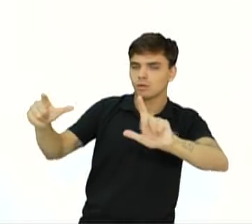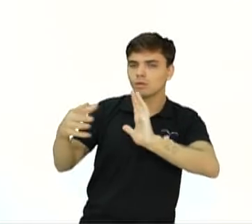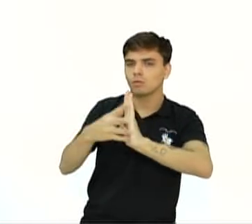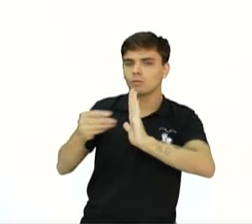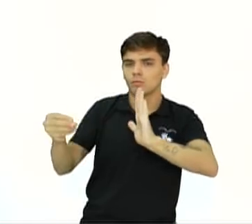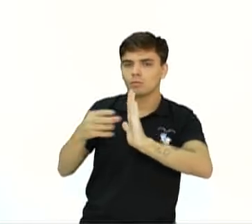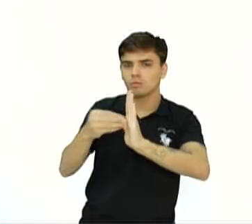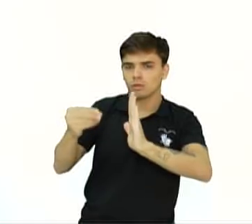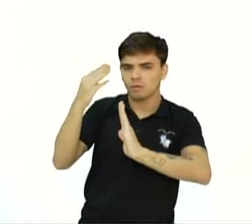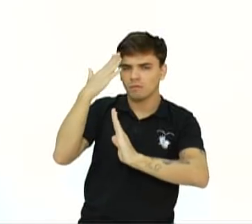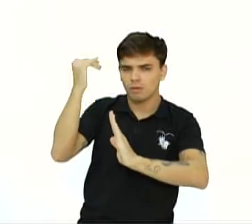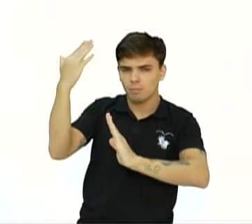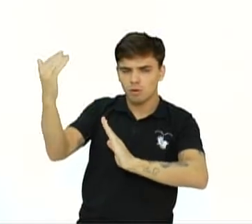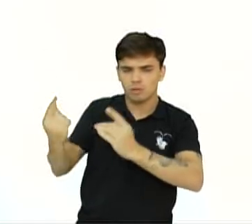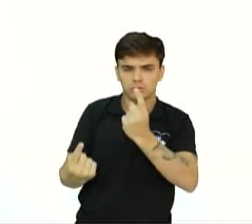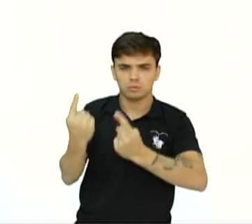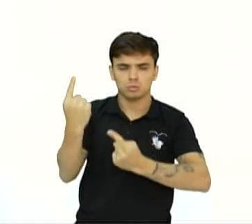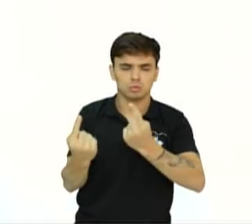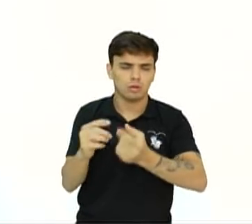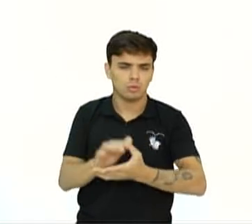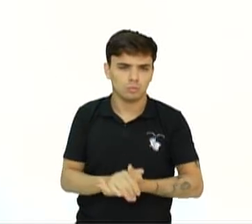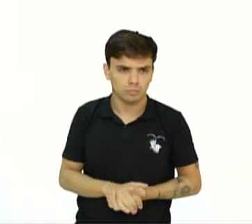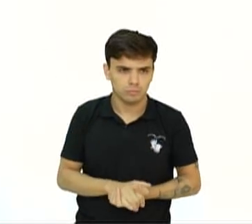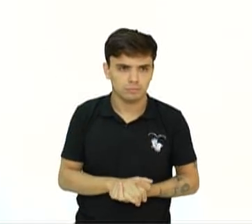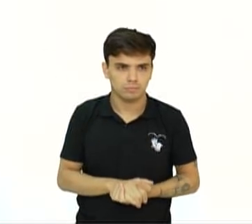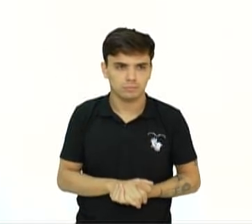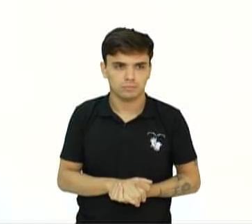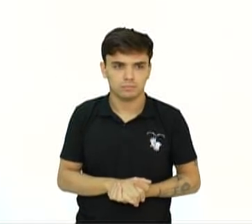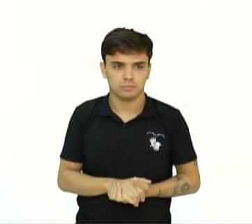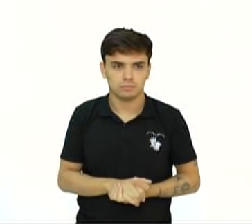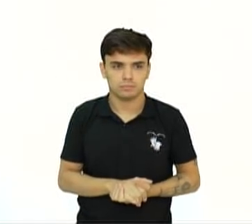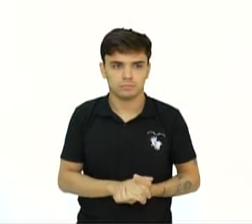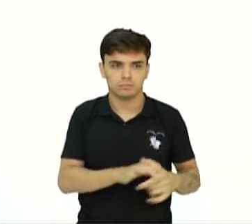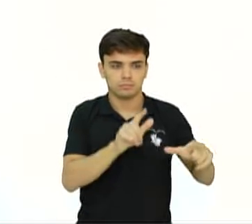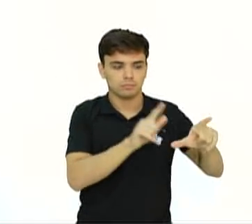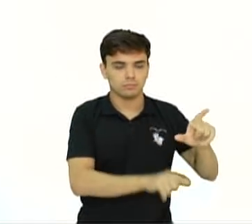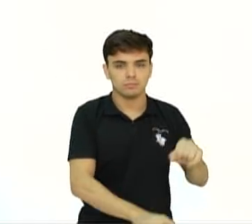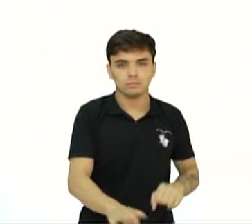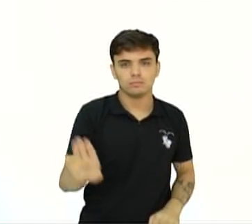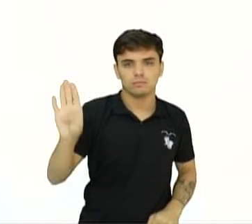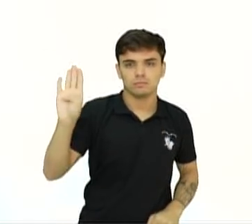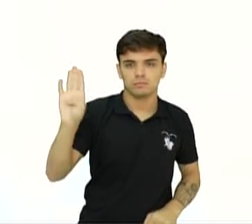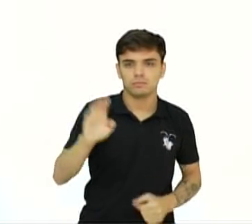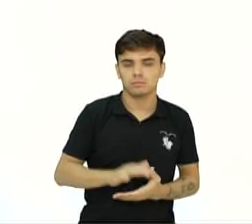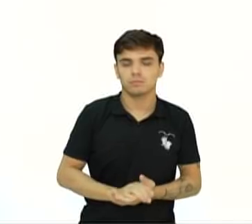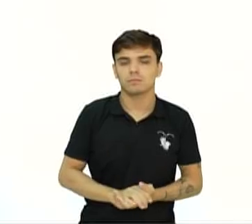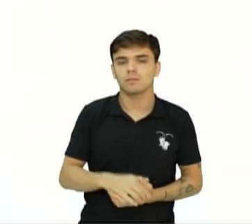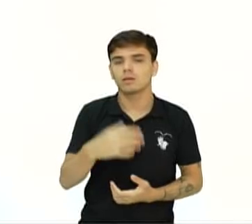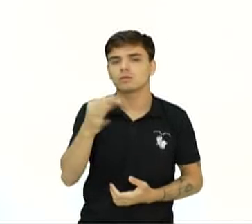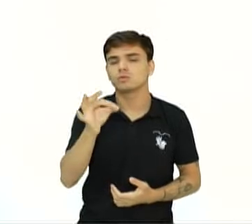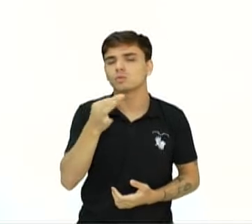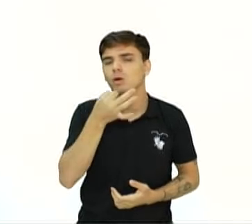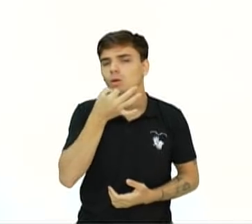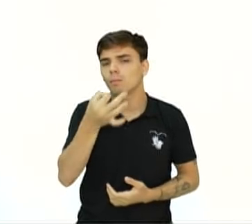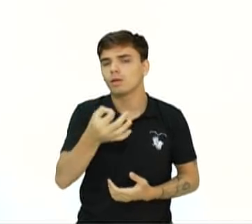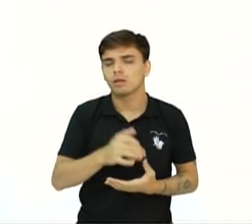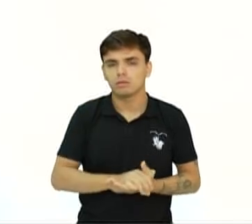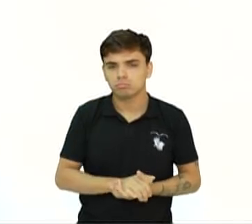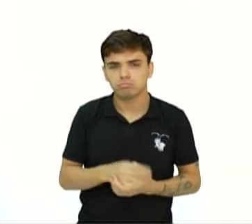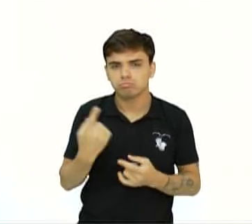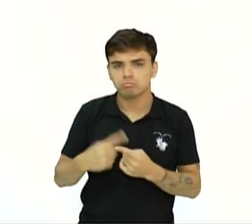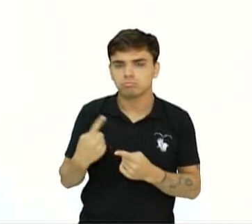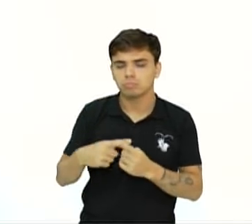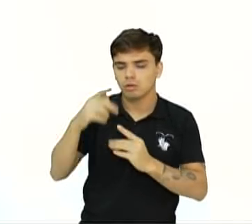uma obra famosa. Qual é essa obra famosa? Na letra B. Na sua opinião, por que esta obra tem